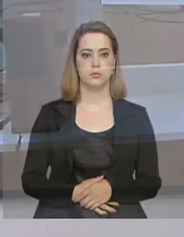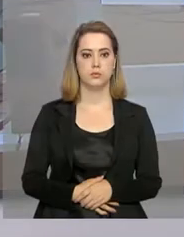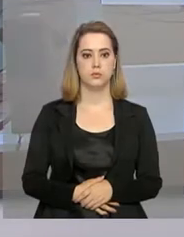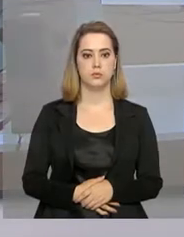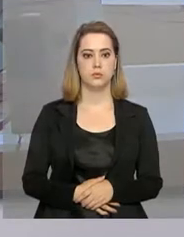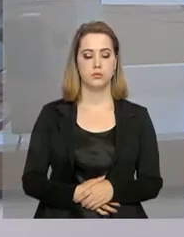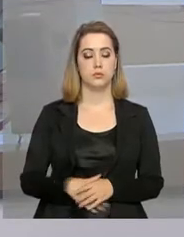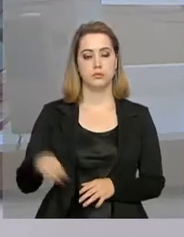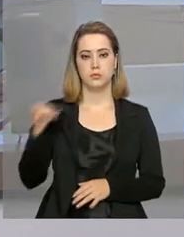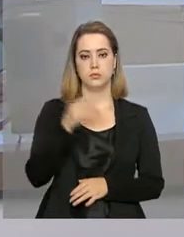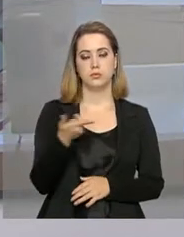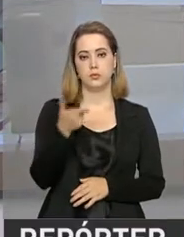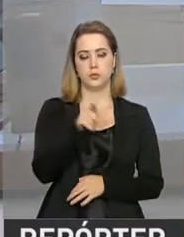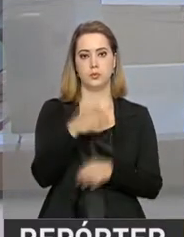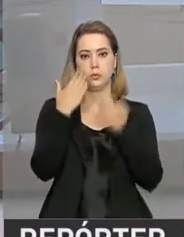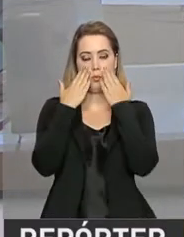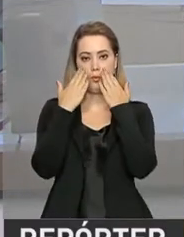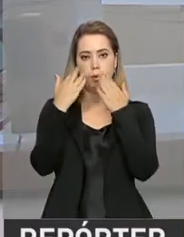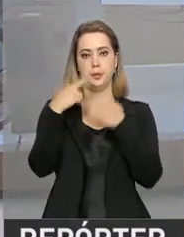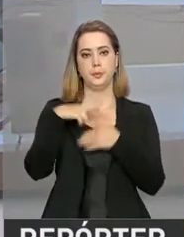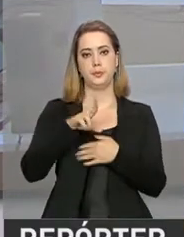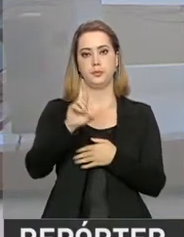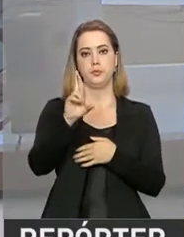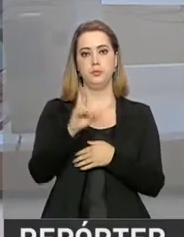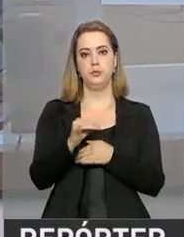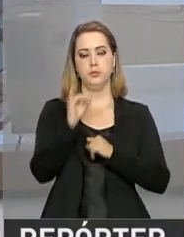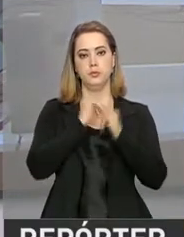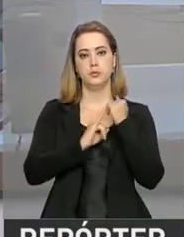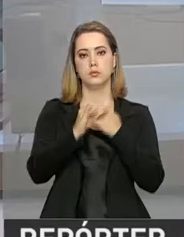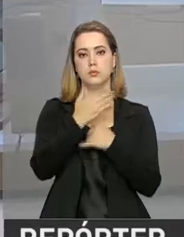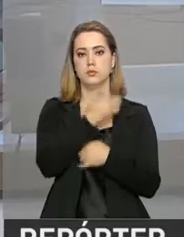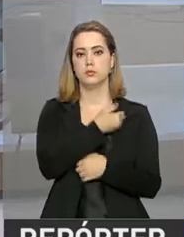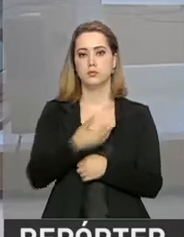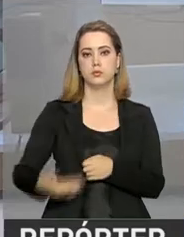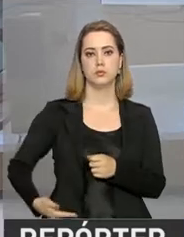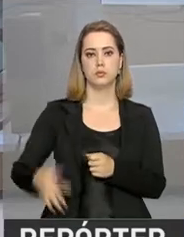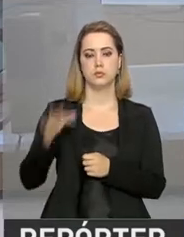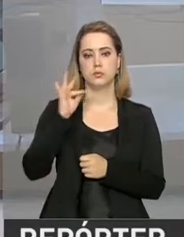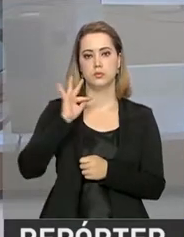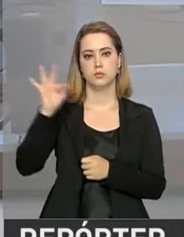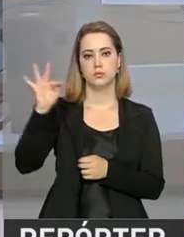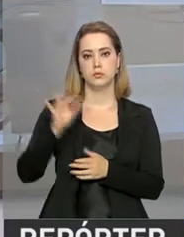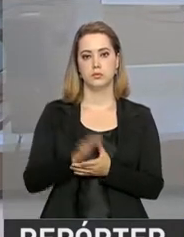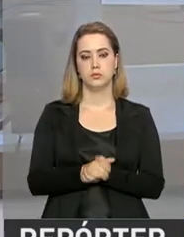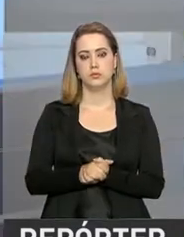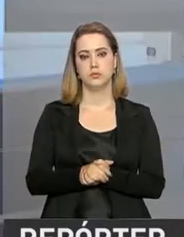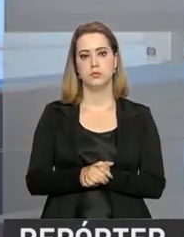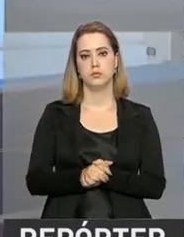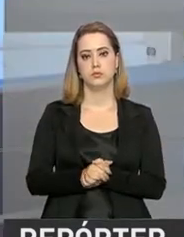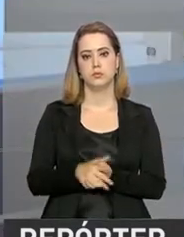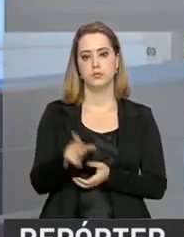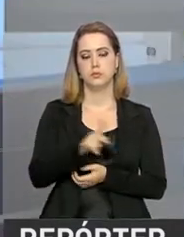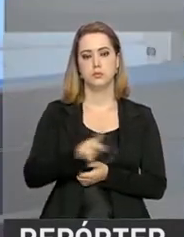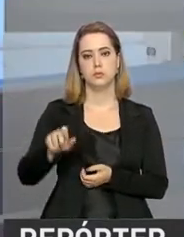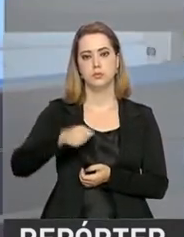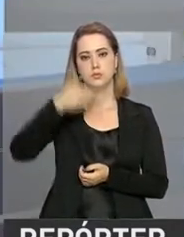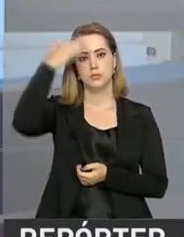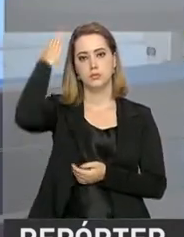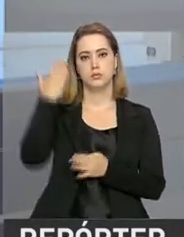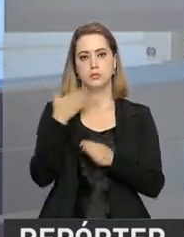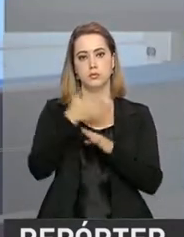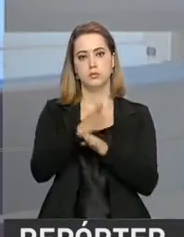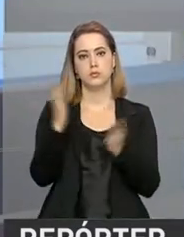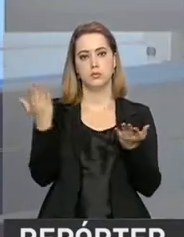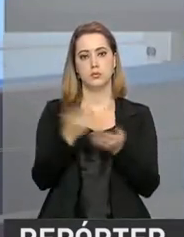olá estamos de volta com mais uma edição do repórter nbr as principais notícias do governo federal o presidente michel temer